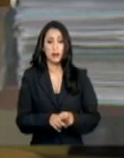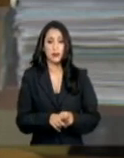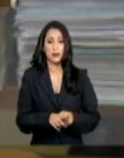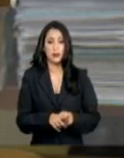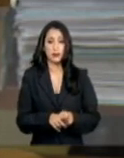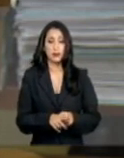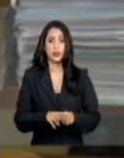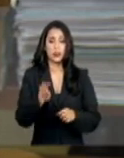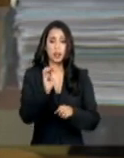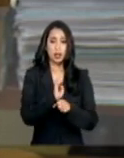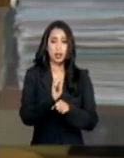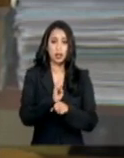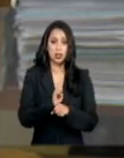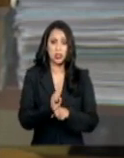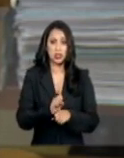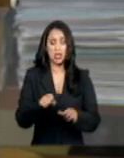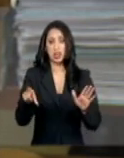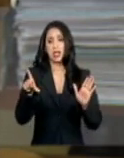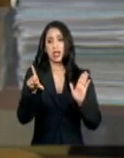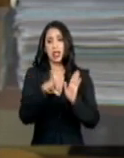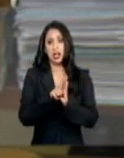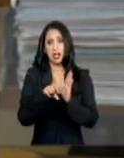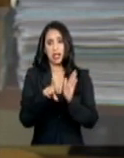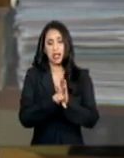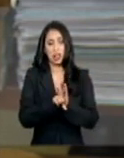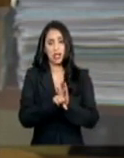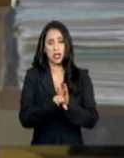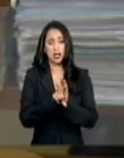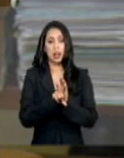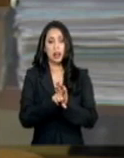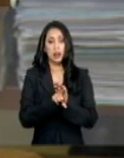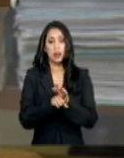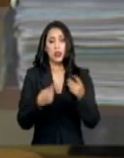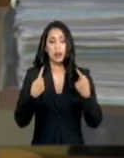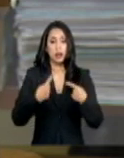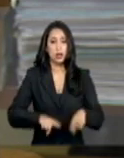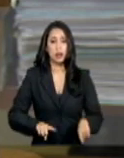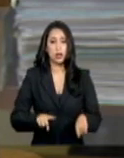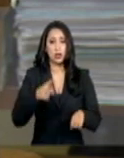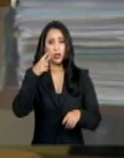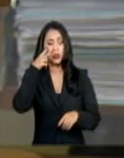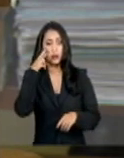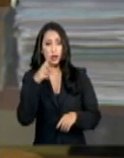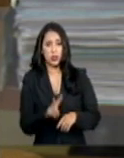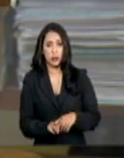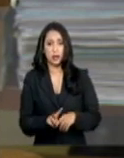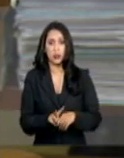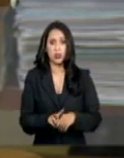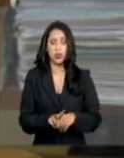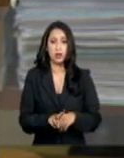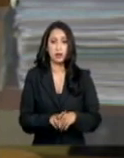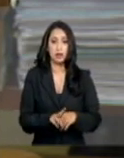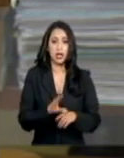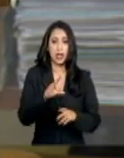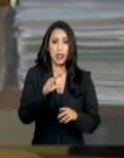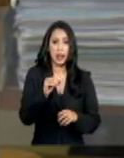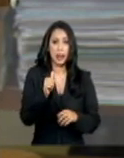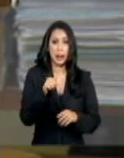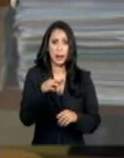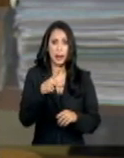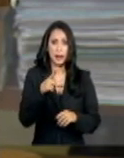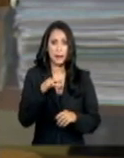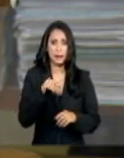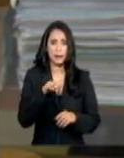de medidas legais regulamentares e operacionais para o combate ao branqueamento de capitais e ao financiamento do terrorismo